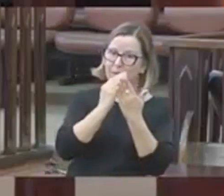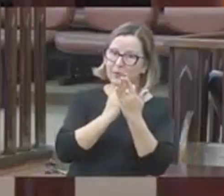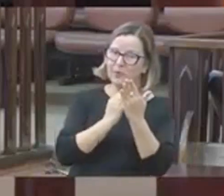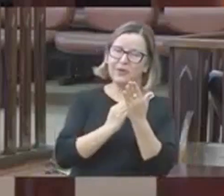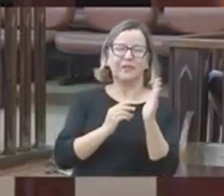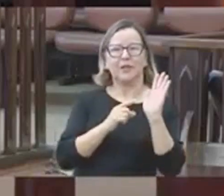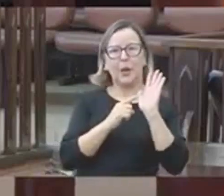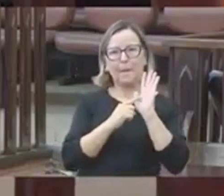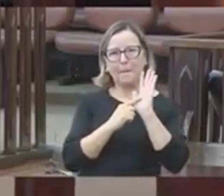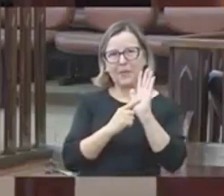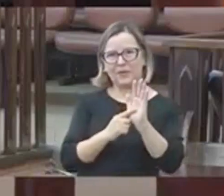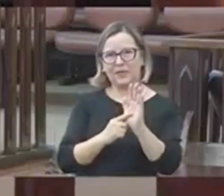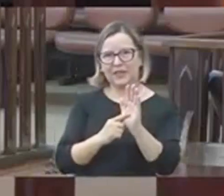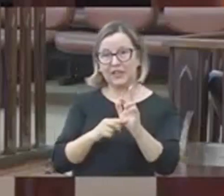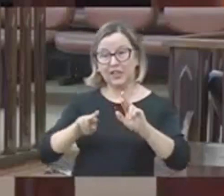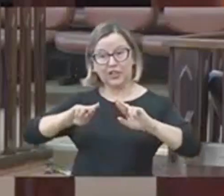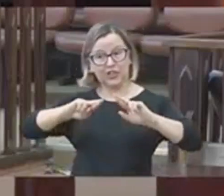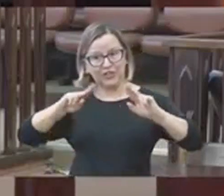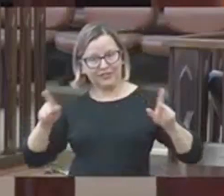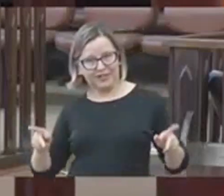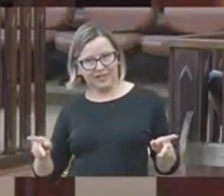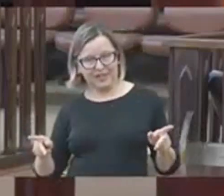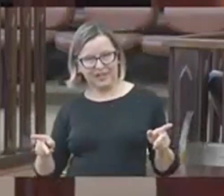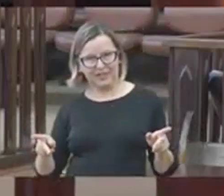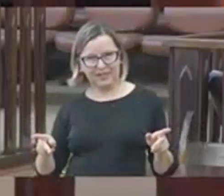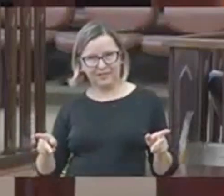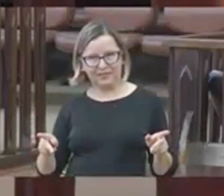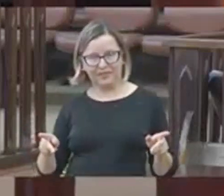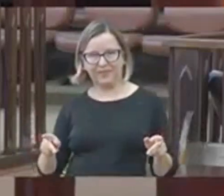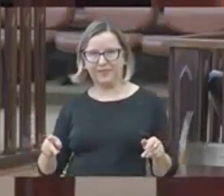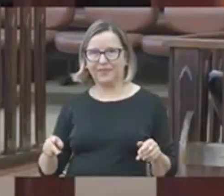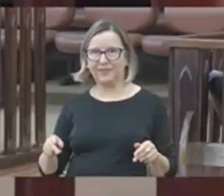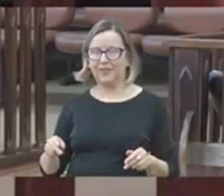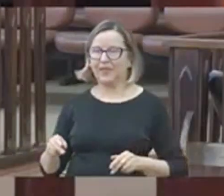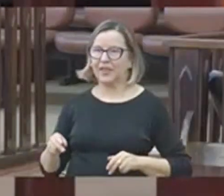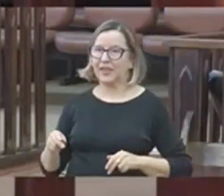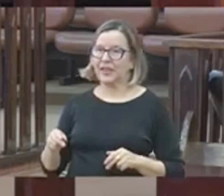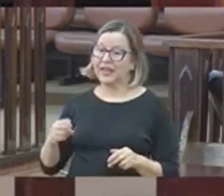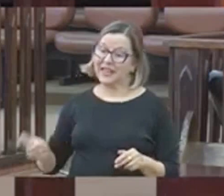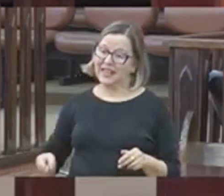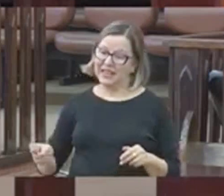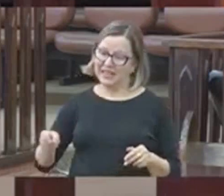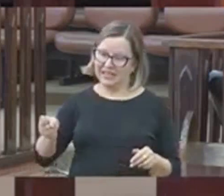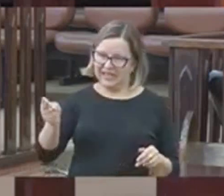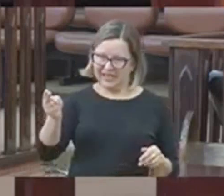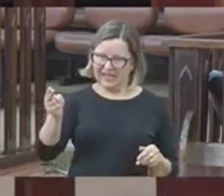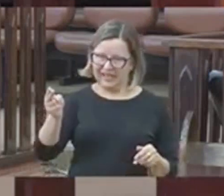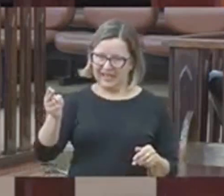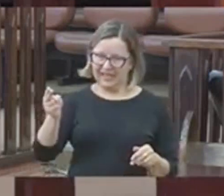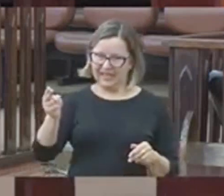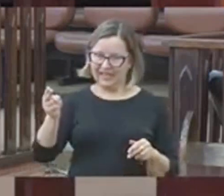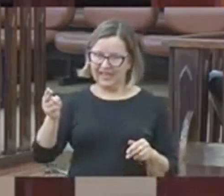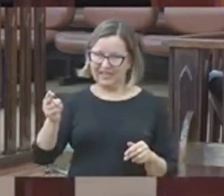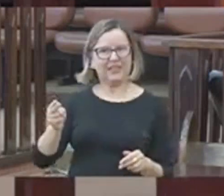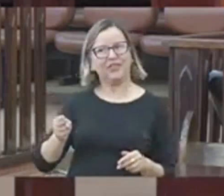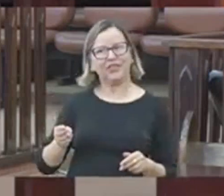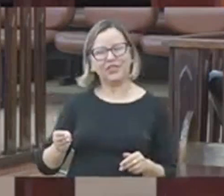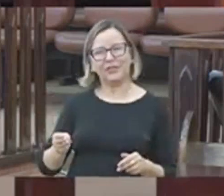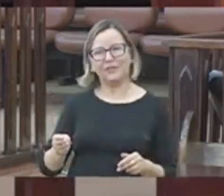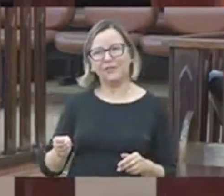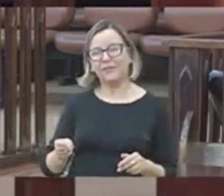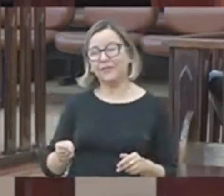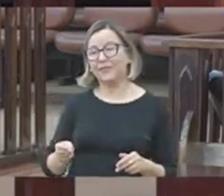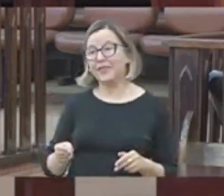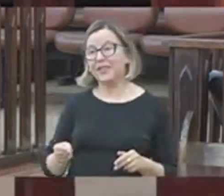o contraste entre seu estado na eternidade passada e sua entrada na